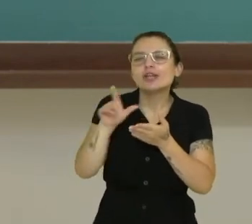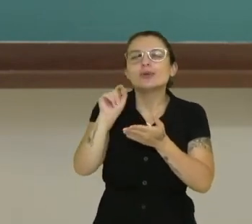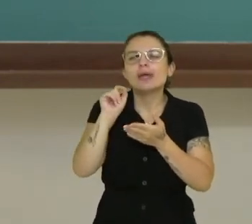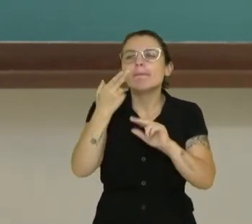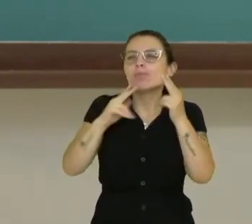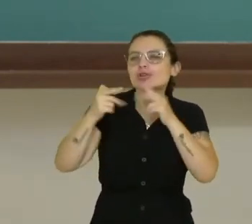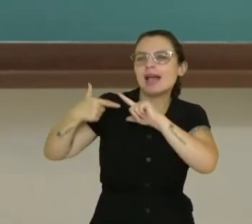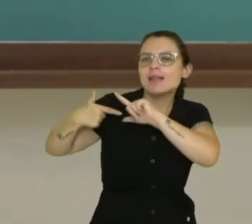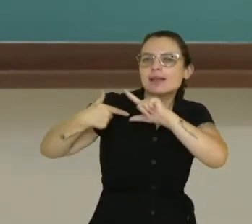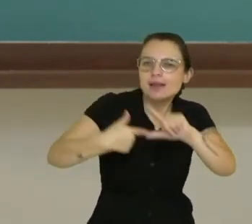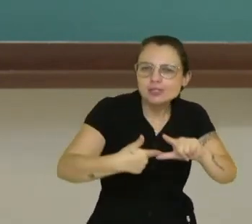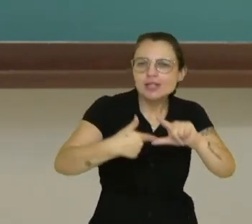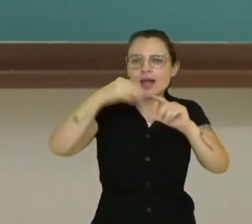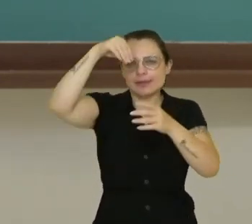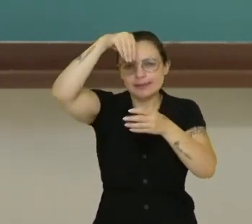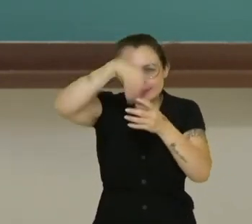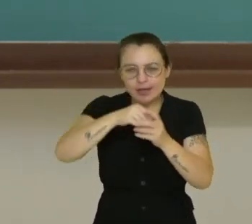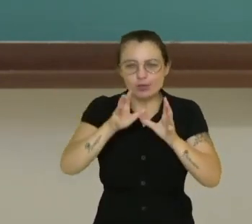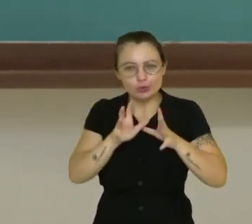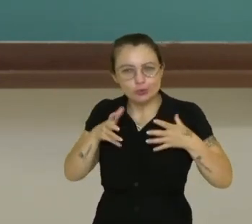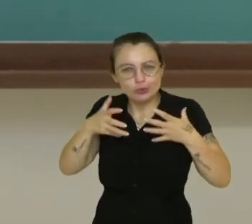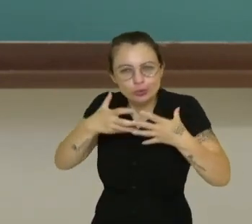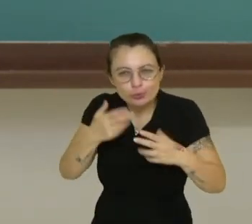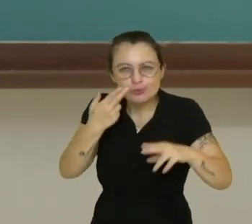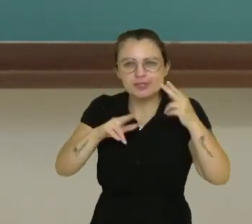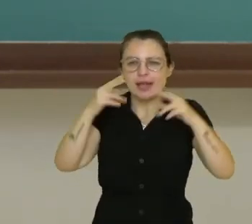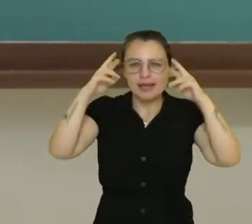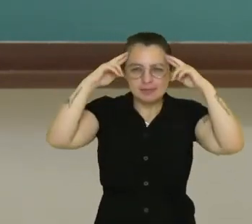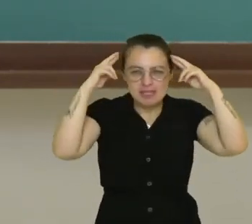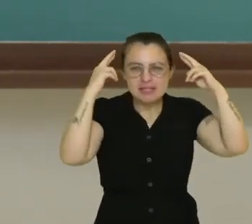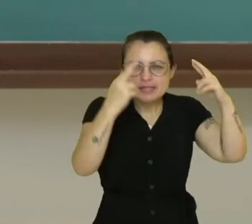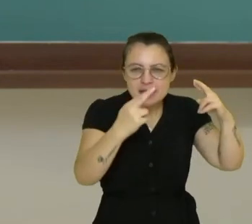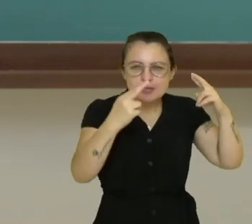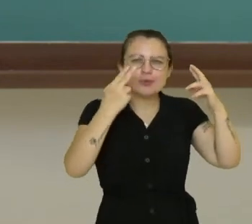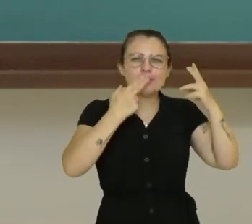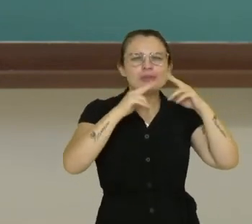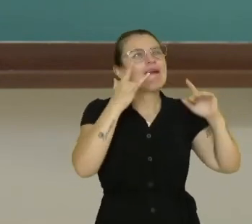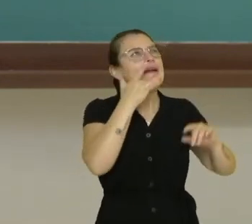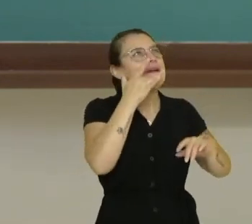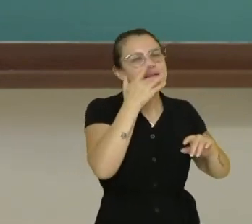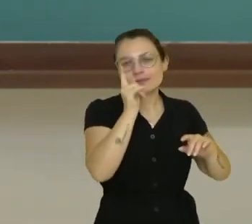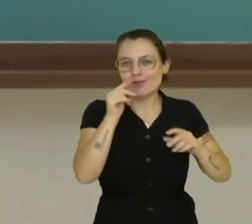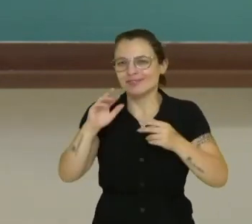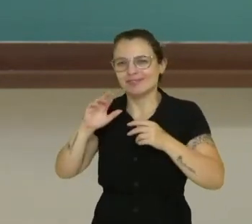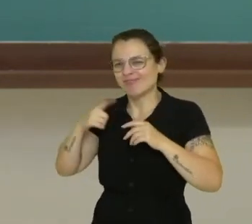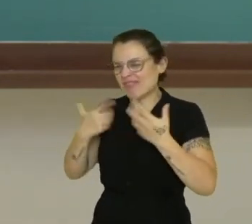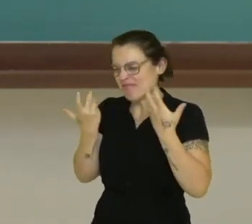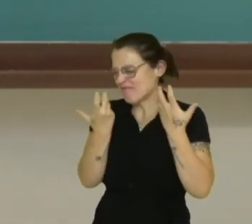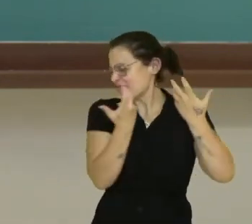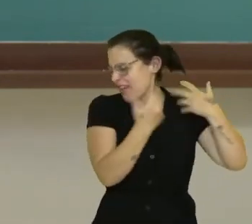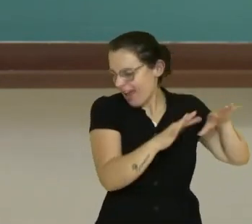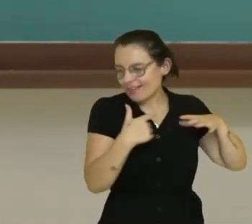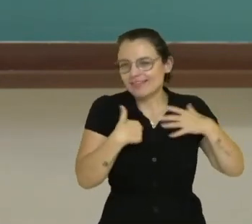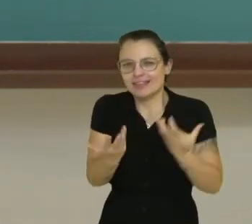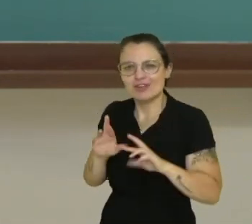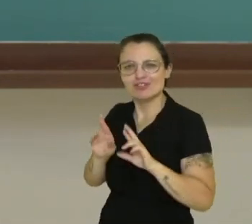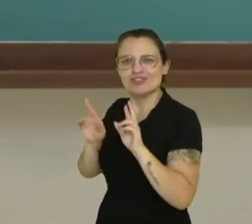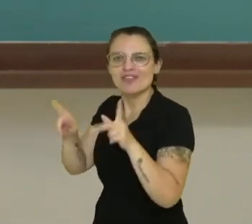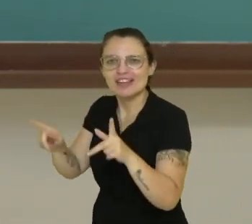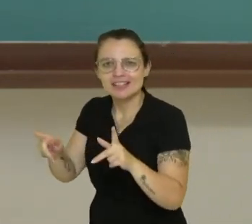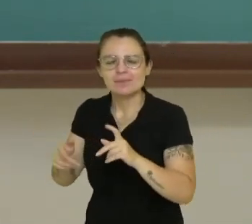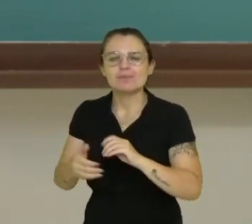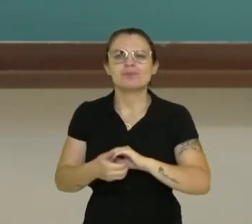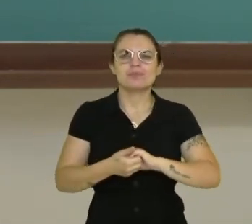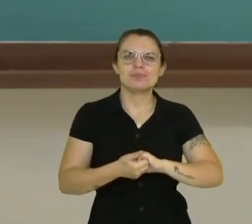sistema musical, respeitando uma melodia que soe agradável aos nossos ouvidos. Nós também podemos trabalhar